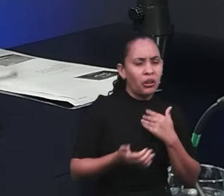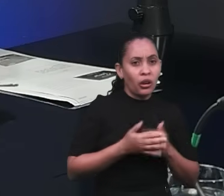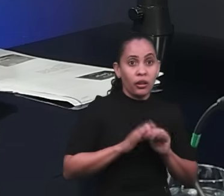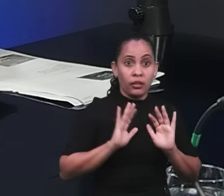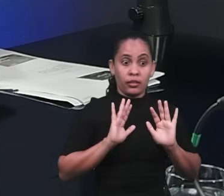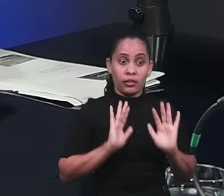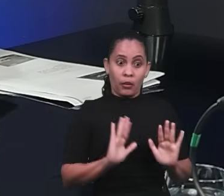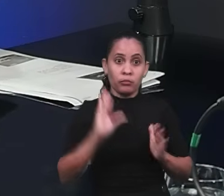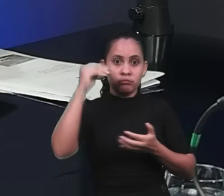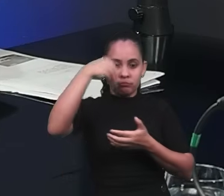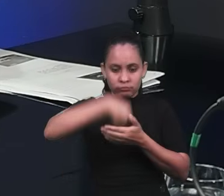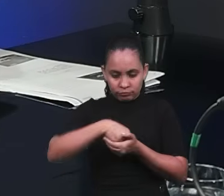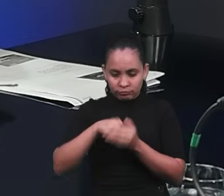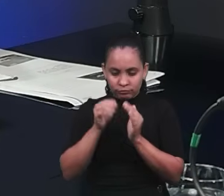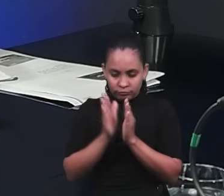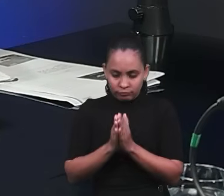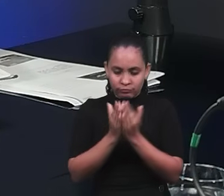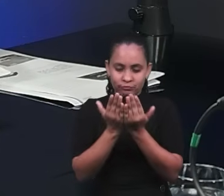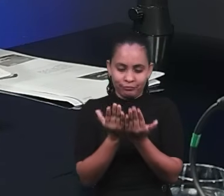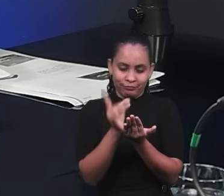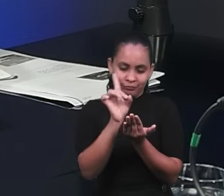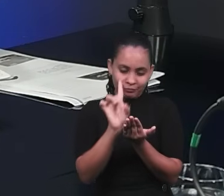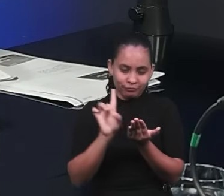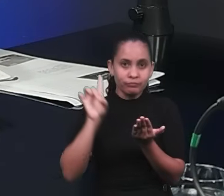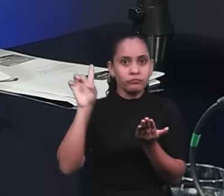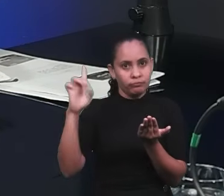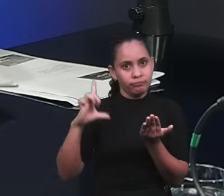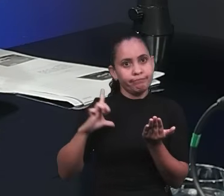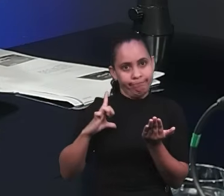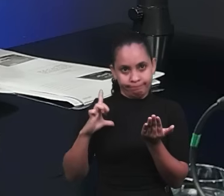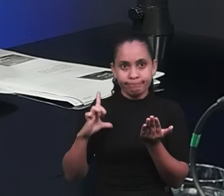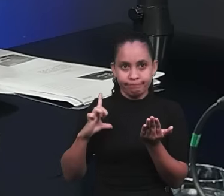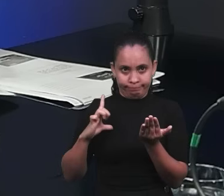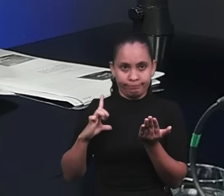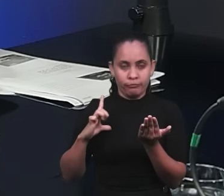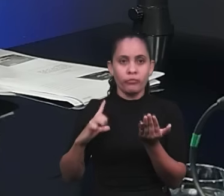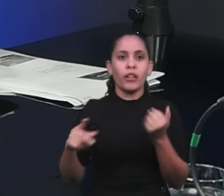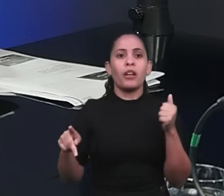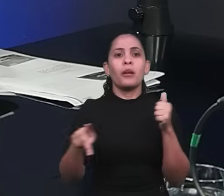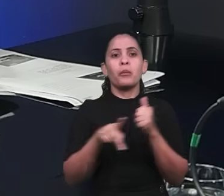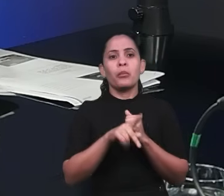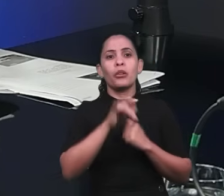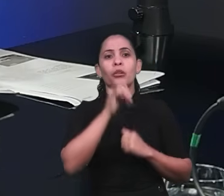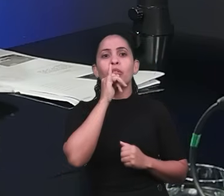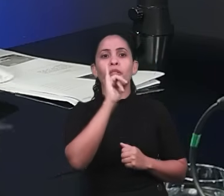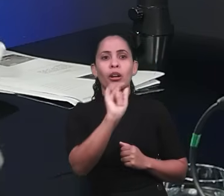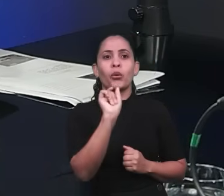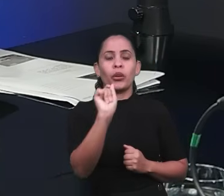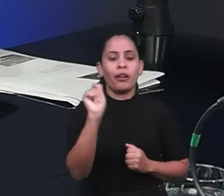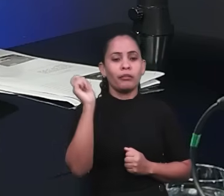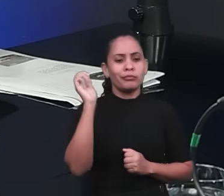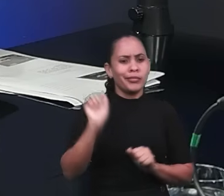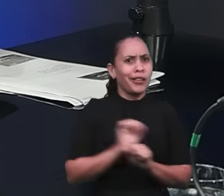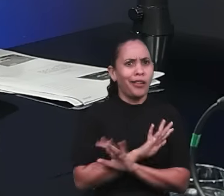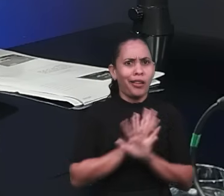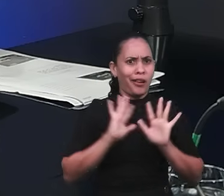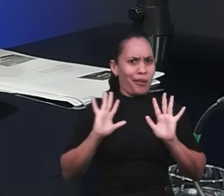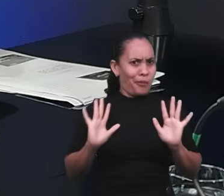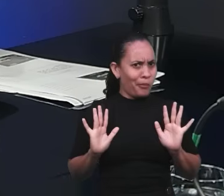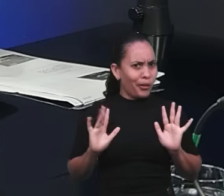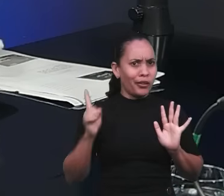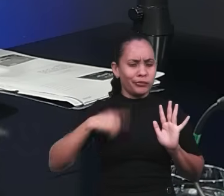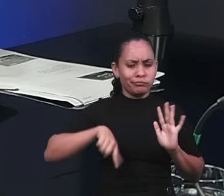Colocou na sua palavra, na Bíblia. Então, Pedro diz claramente: